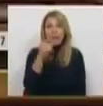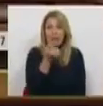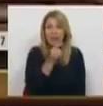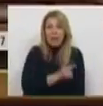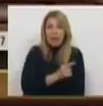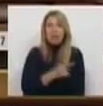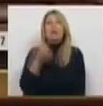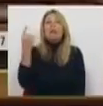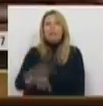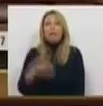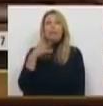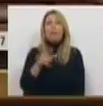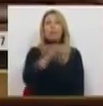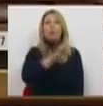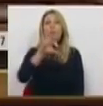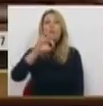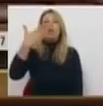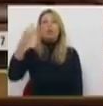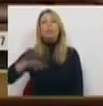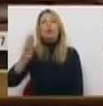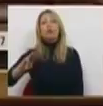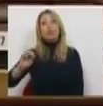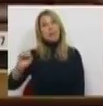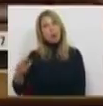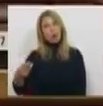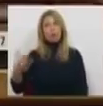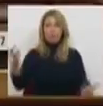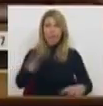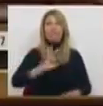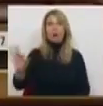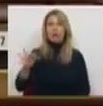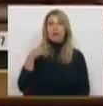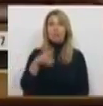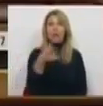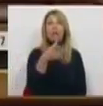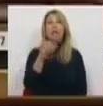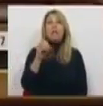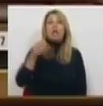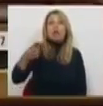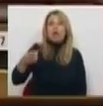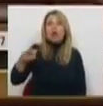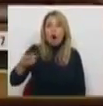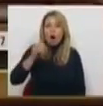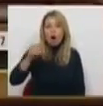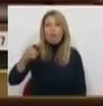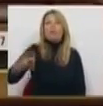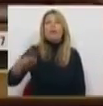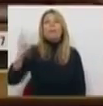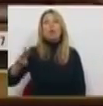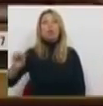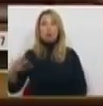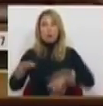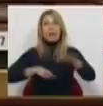dinheiro 1.281 milhões de euros. Só a França, 1.009 milhões de euros. Só a